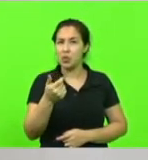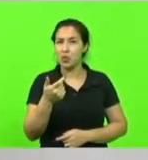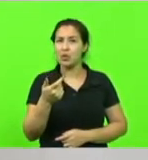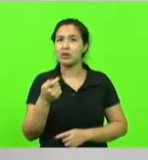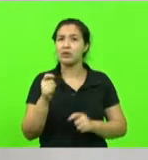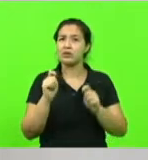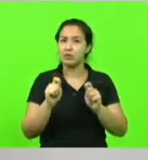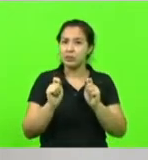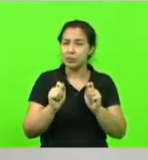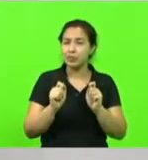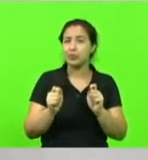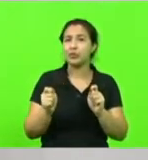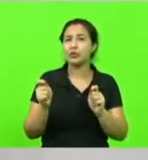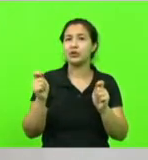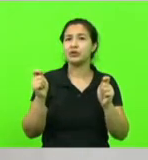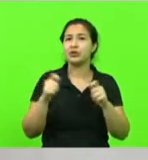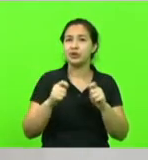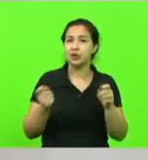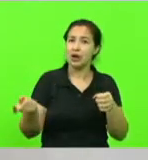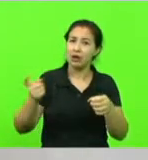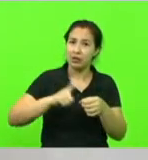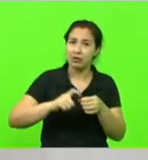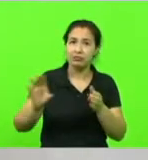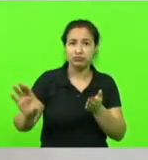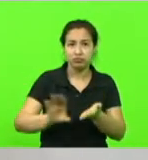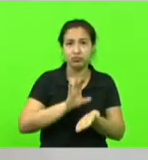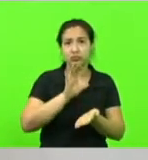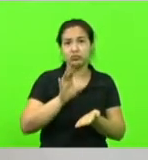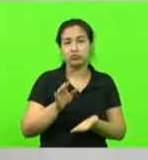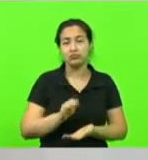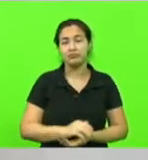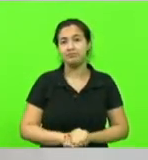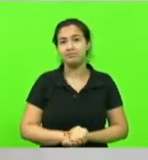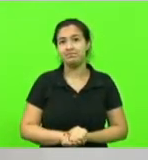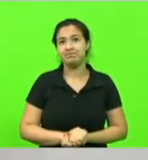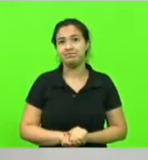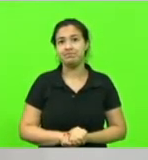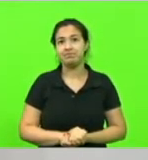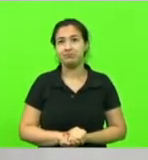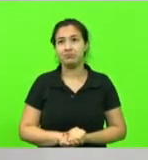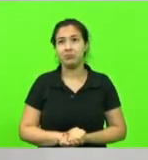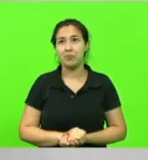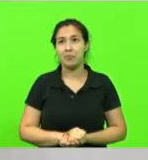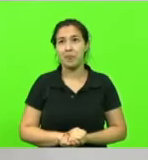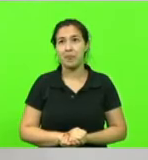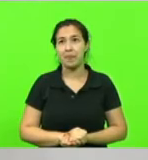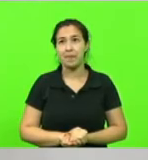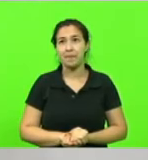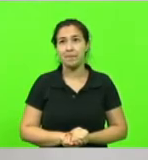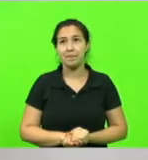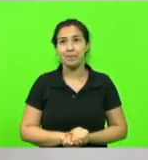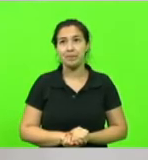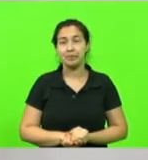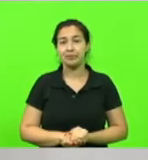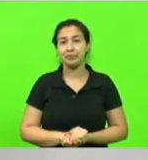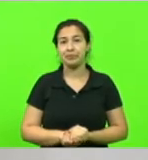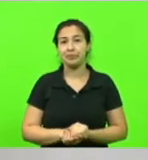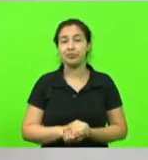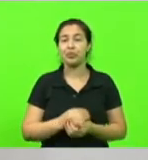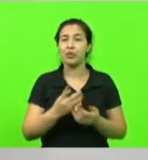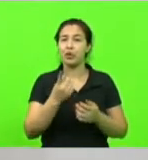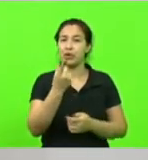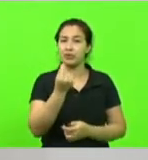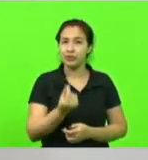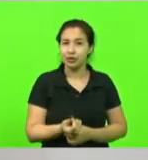cobrança judicial. Ora, o débito em relação à